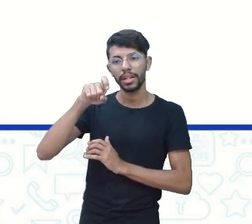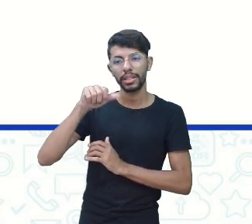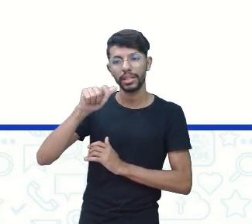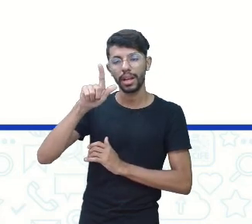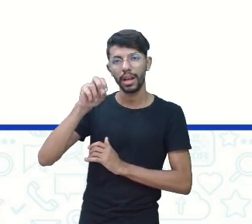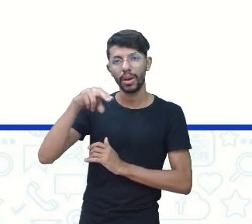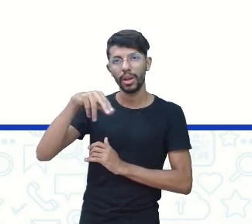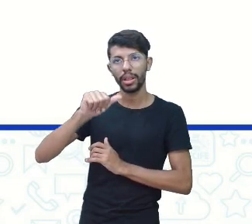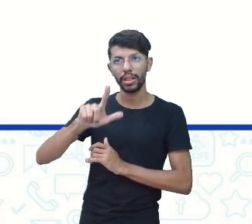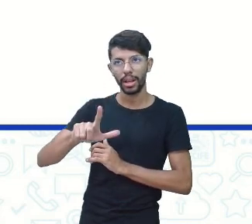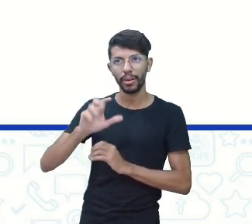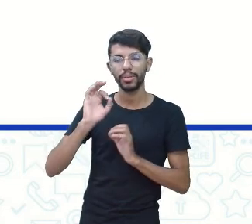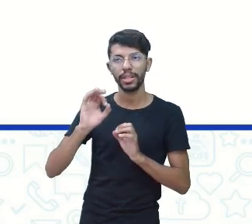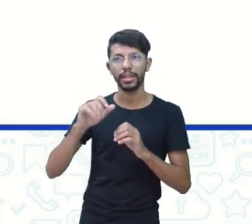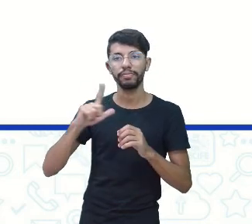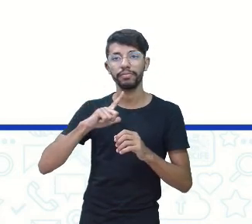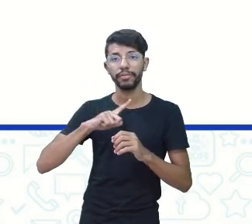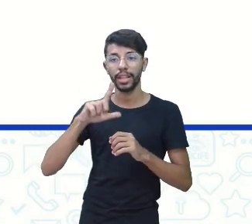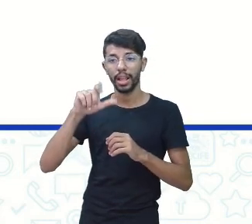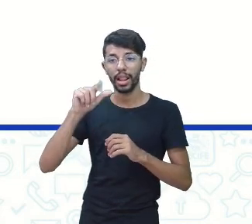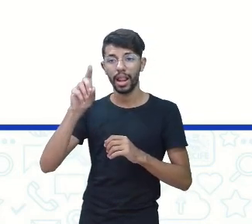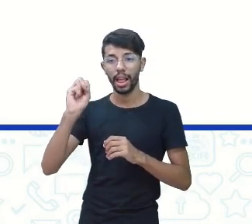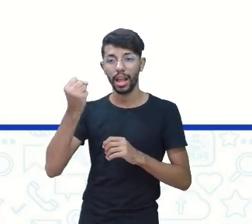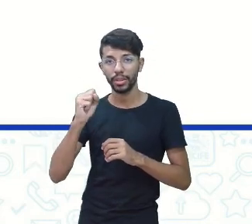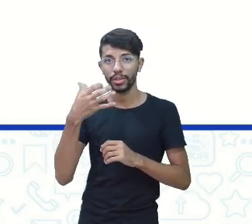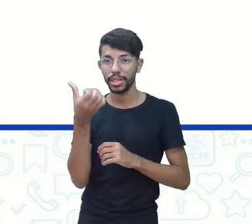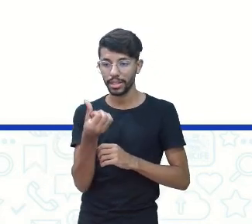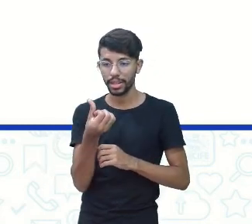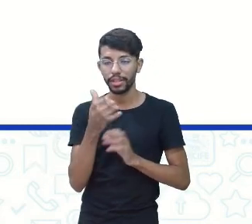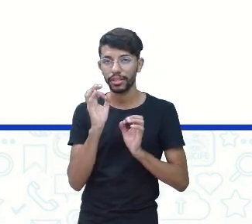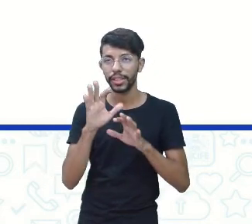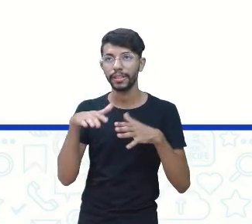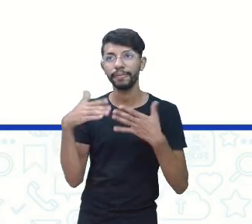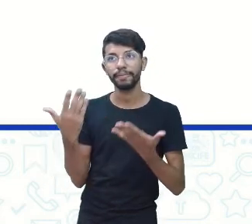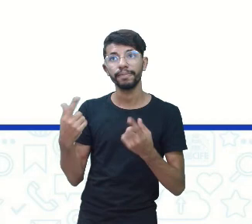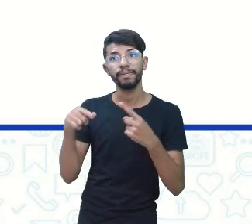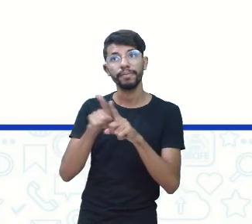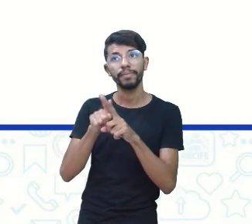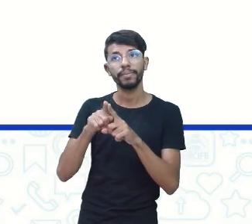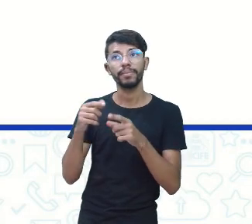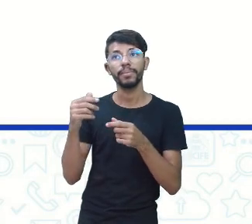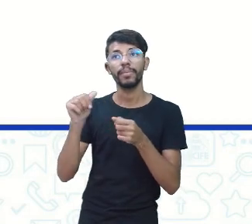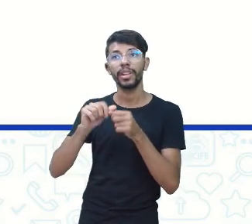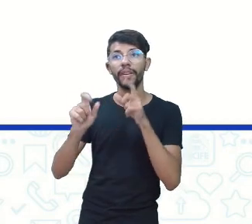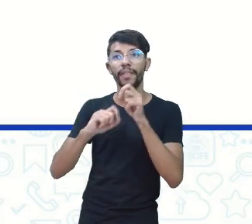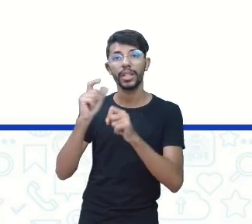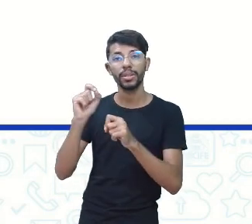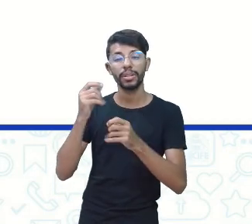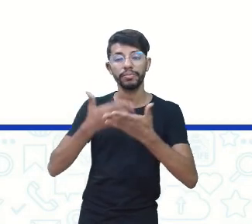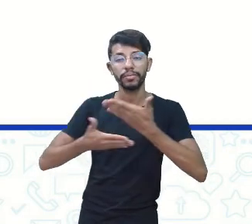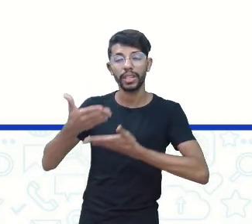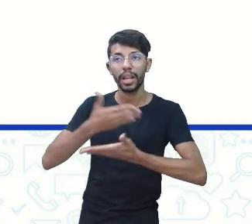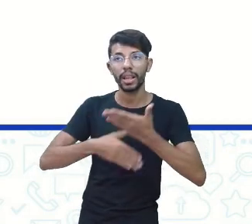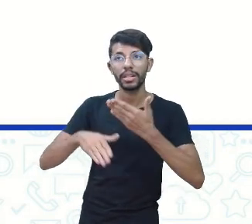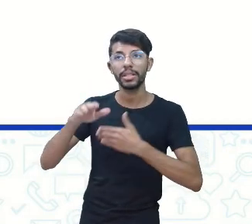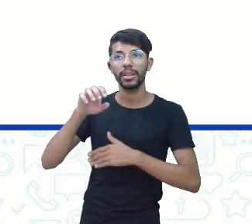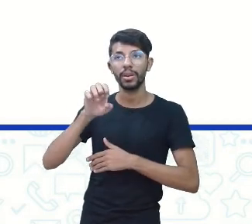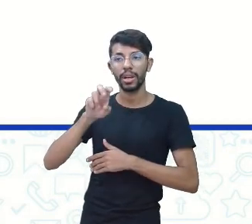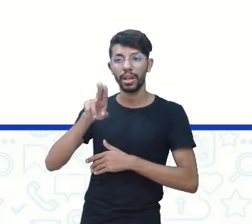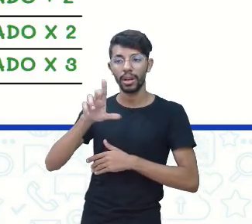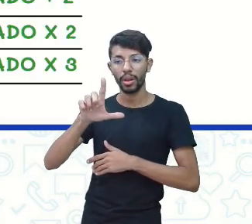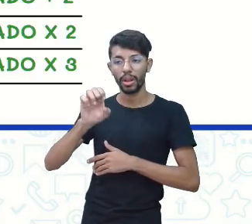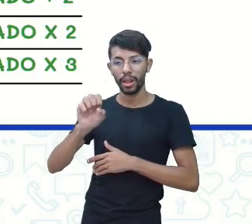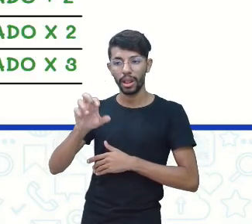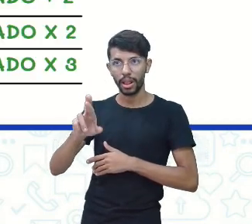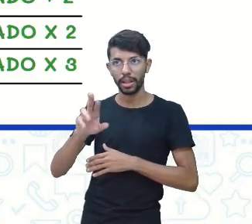certo? Outra informação que a gente viu foi a relação de Euler, V mais F igual a A mais 2.